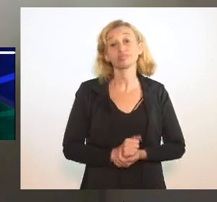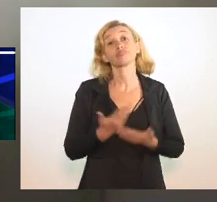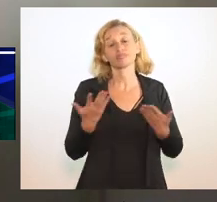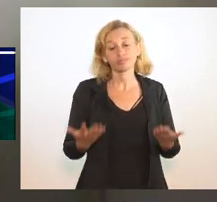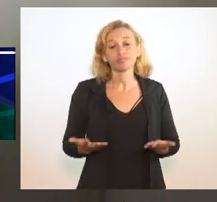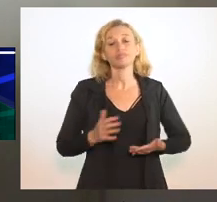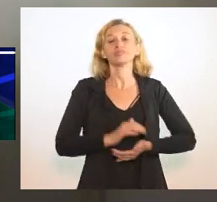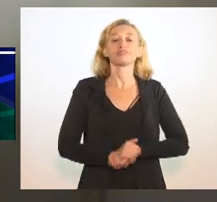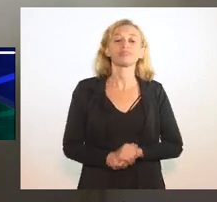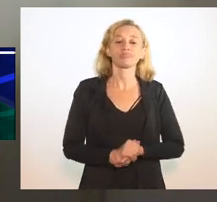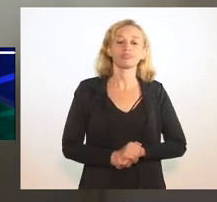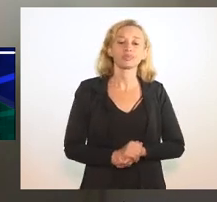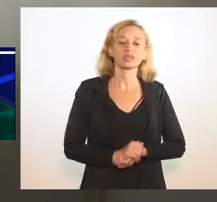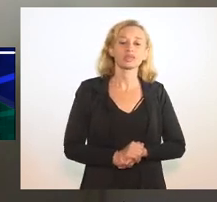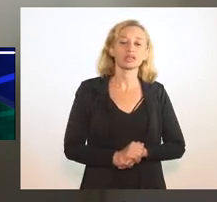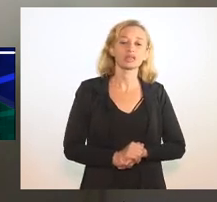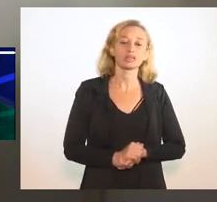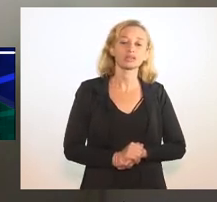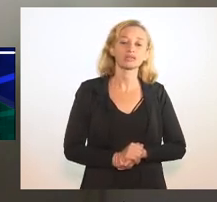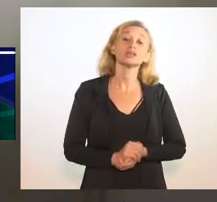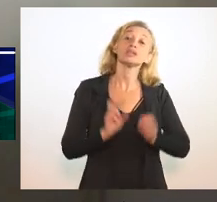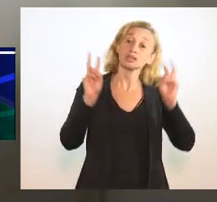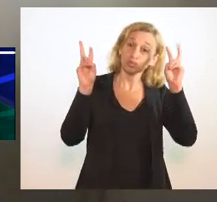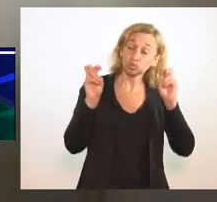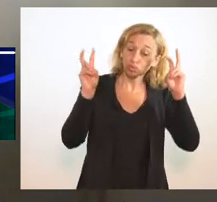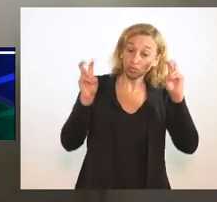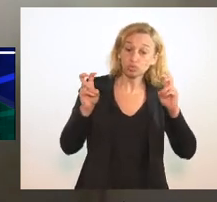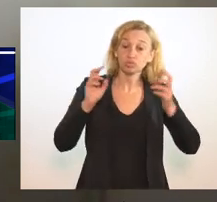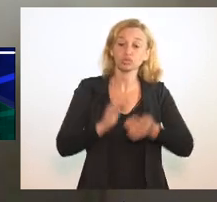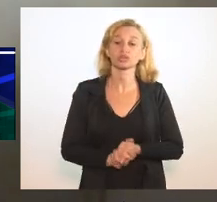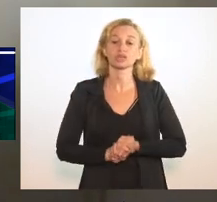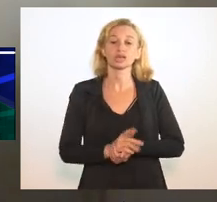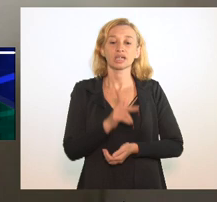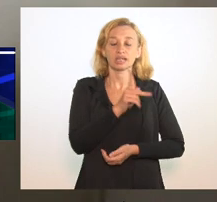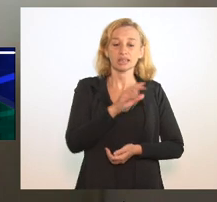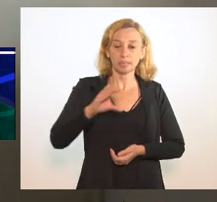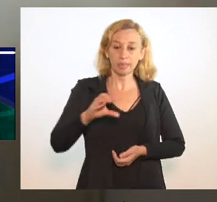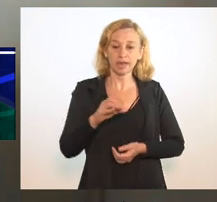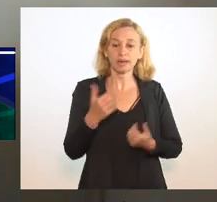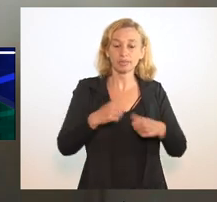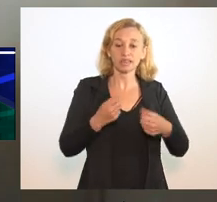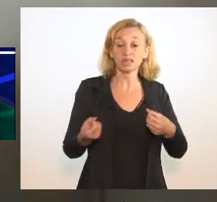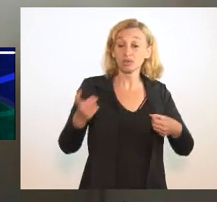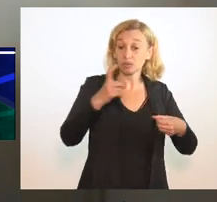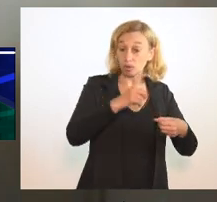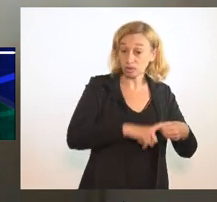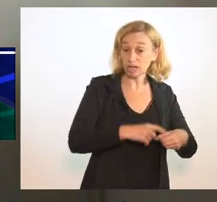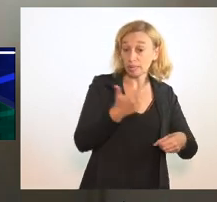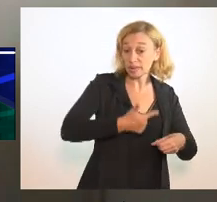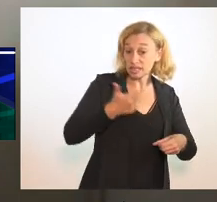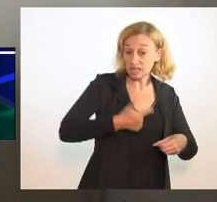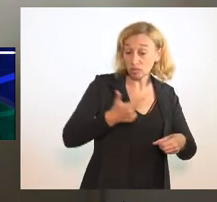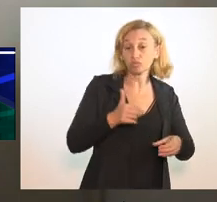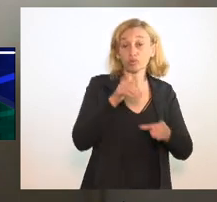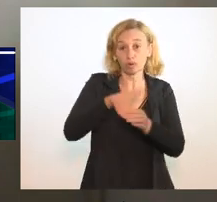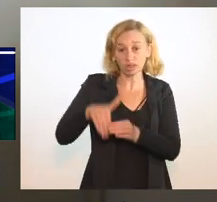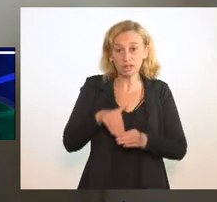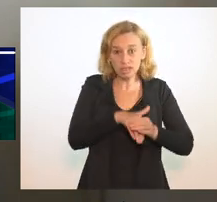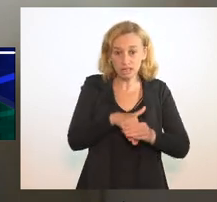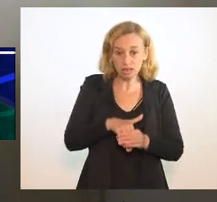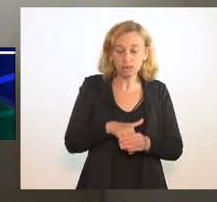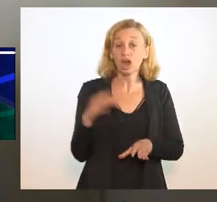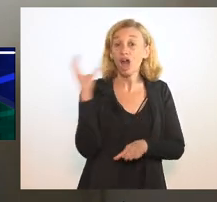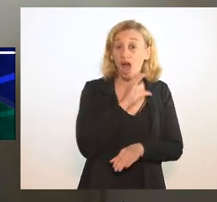posto, essa a questão. Essa PEC tem que voltar para a segunda votação, o